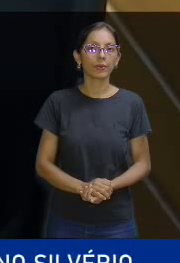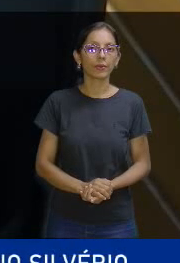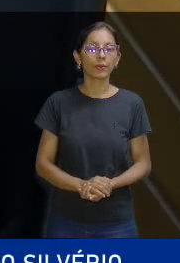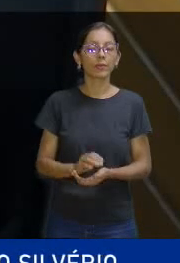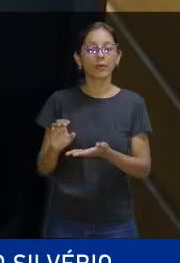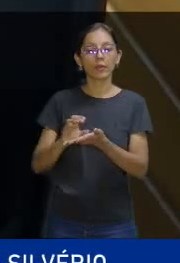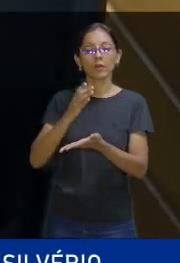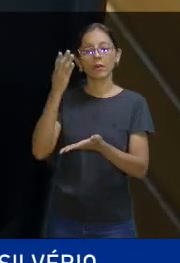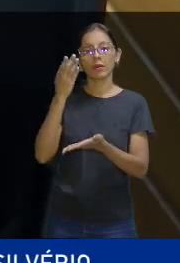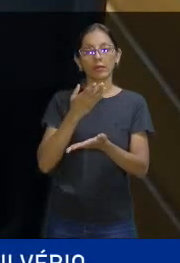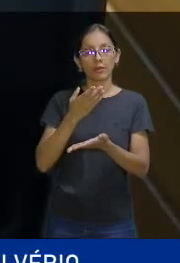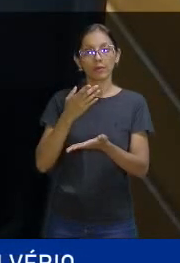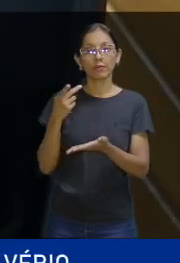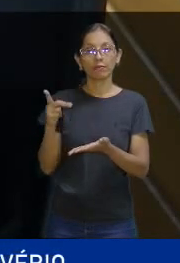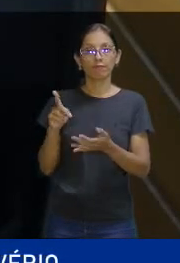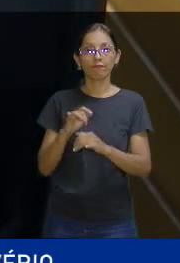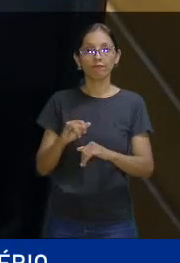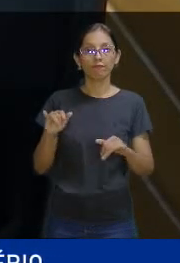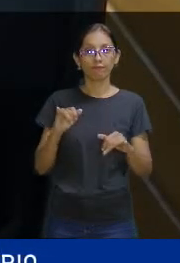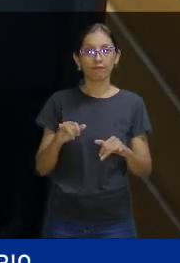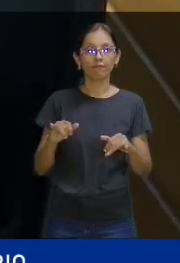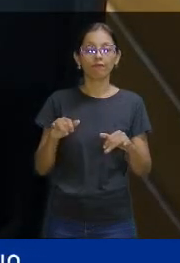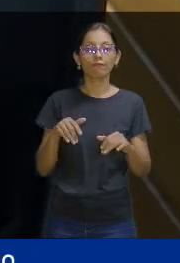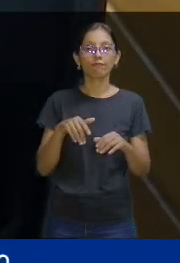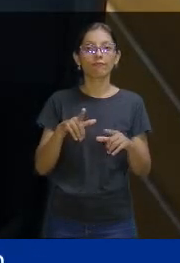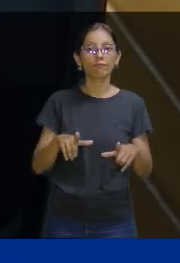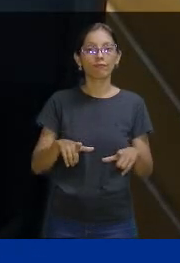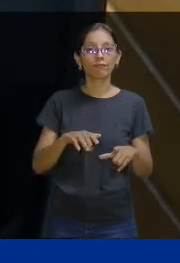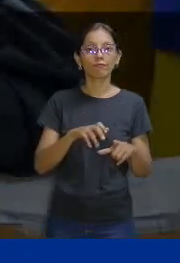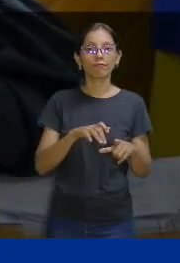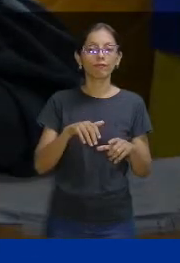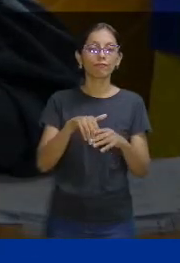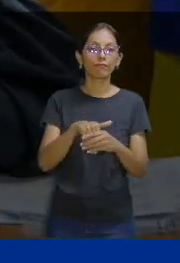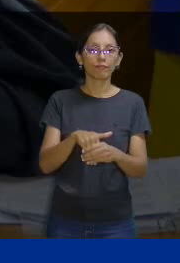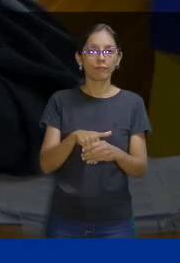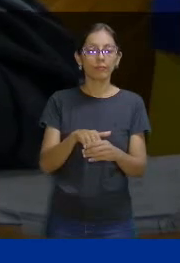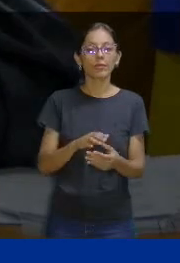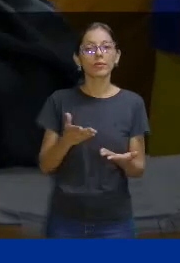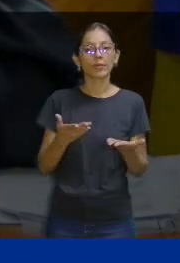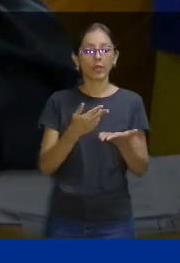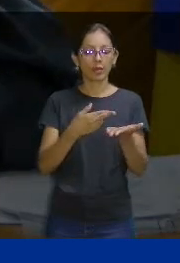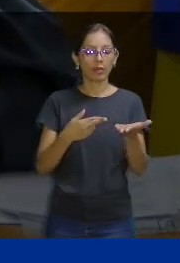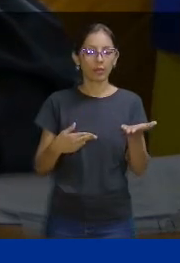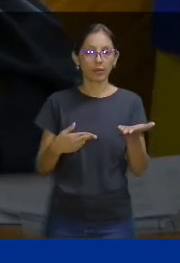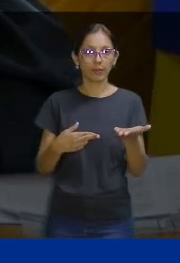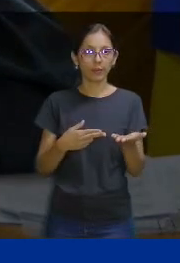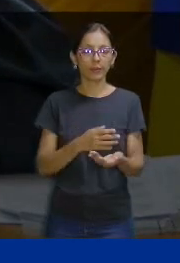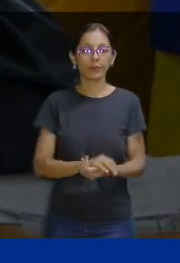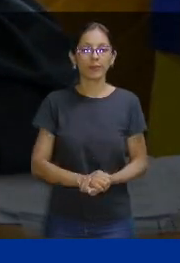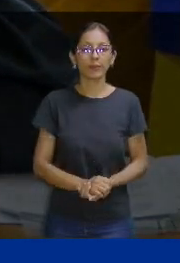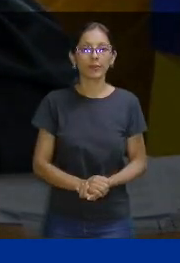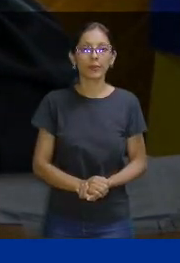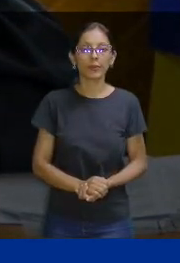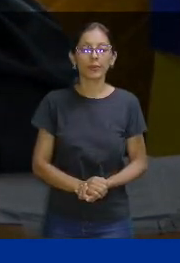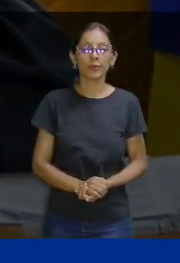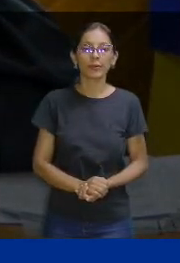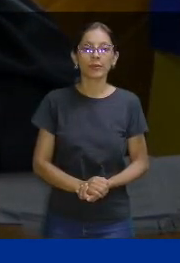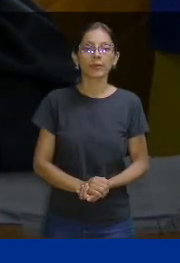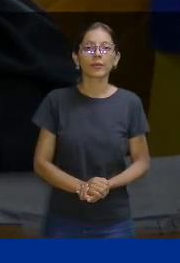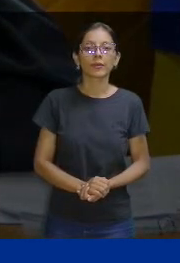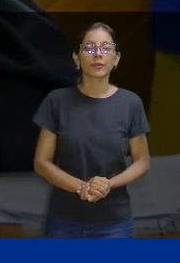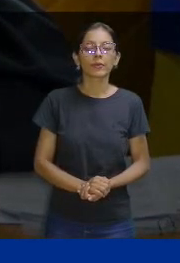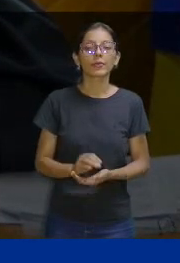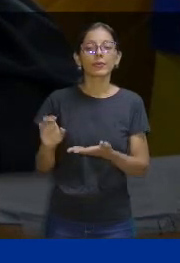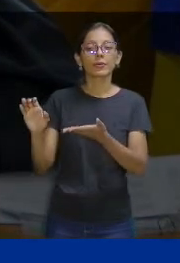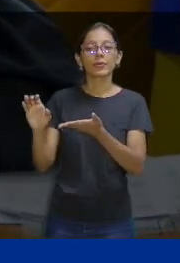Apreciação de contas eleitorais. Vossa Excelência tem com a palavra, relator. Relatório. Foco no desembargador Agostinho Trata-se Silvério. da prestação